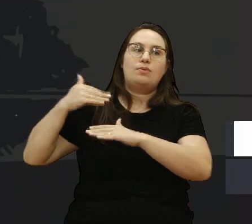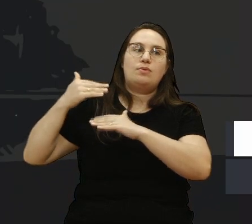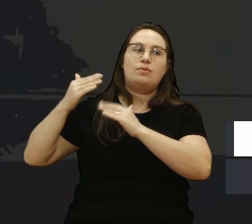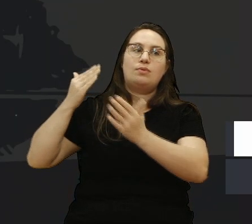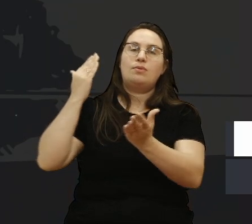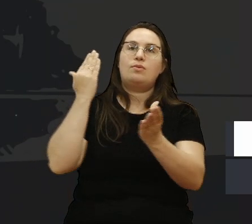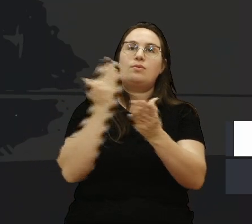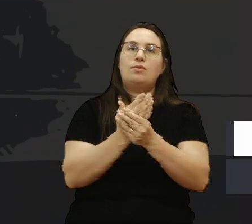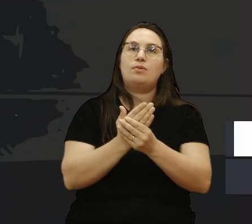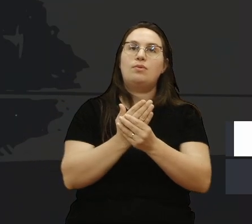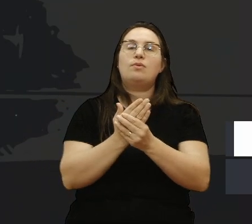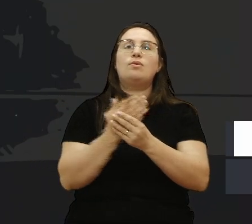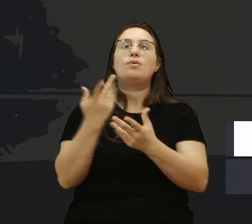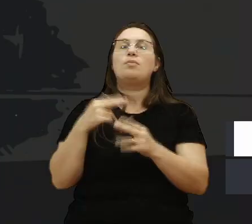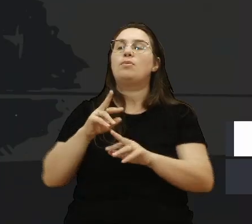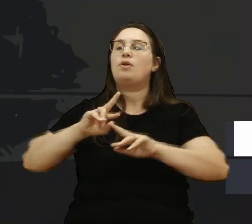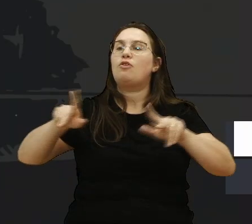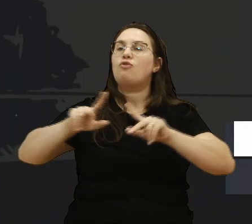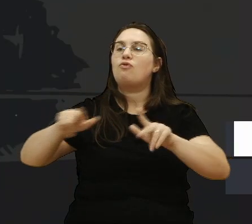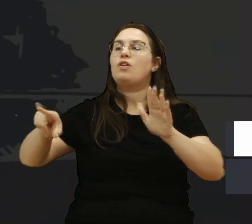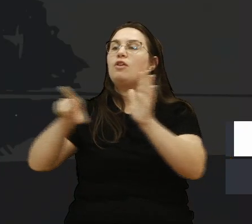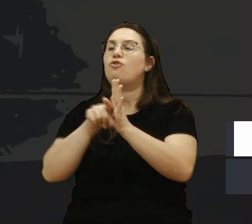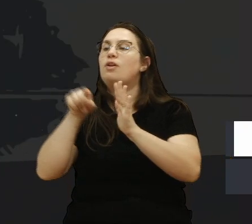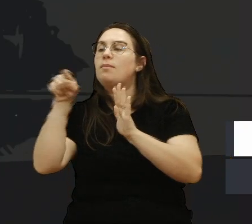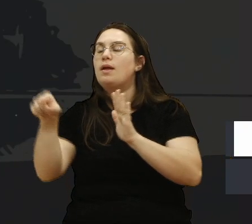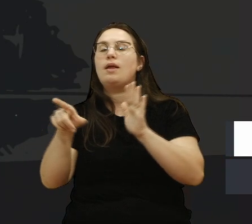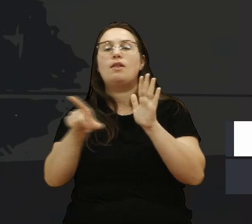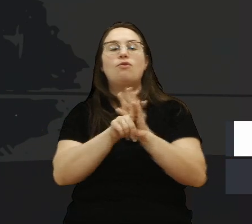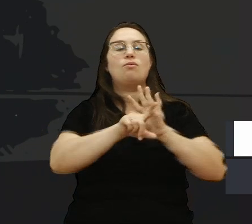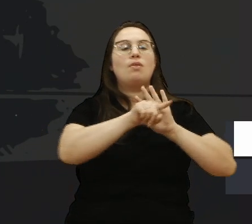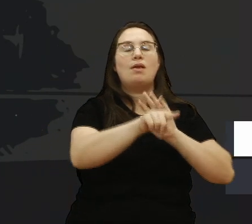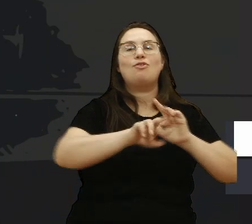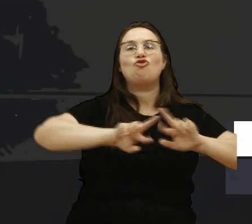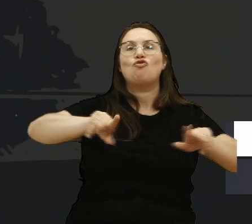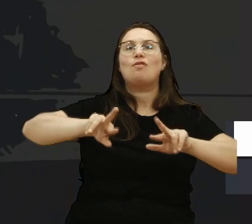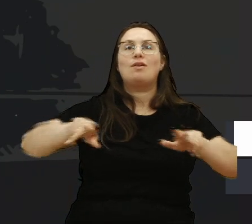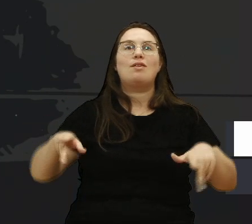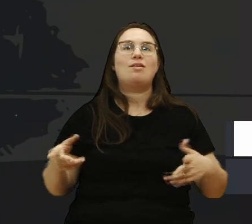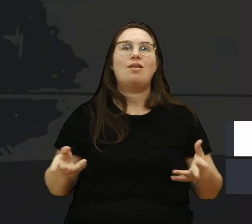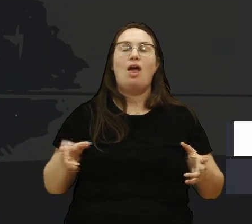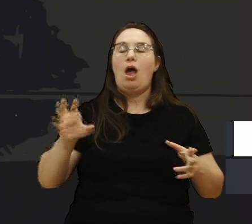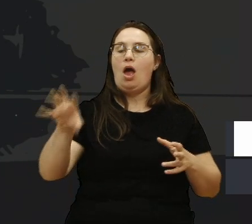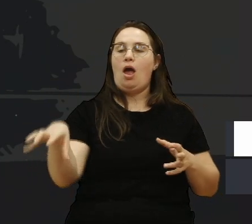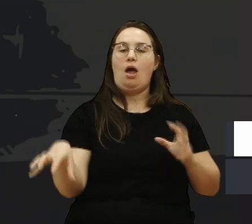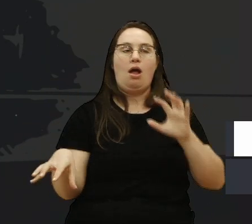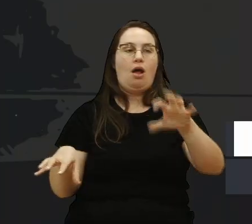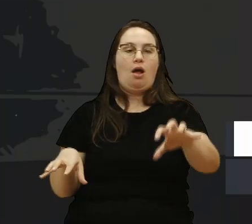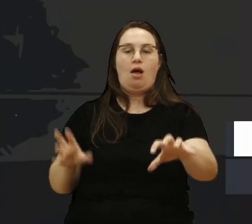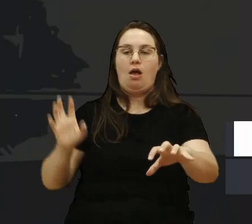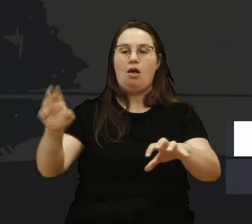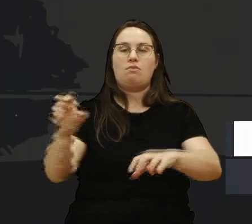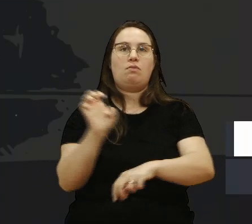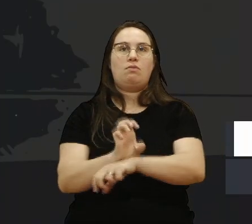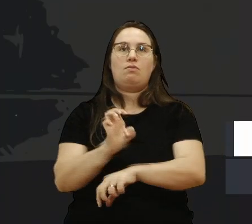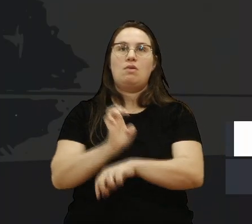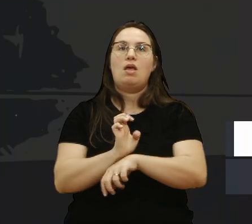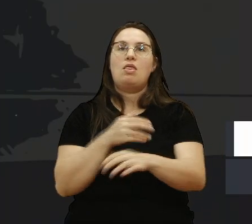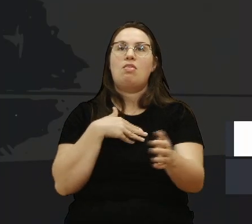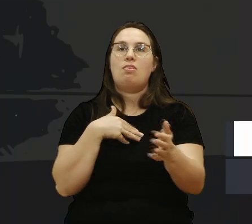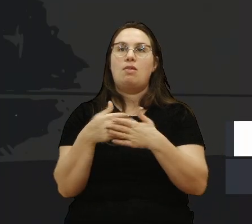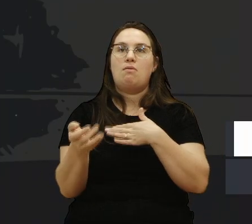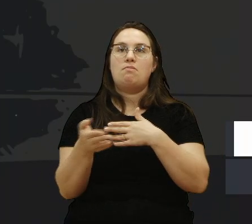lei é diferente para um e para o outro não? Ah, mas é órgãos de Estado, não me